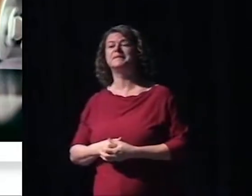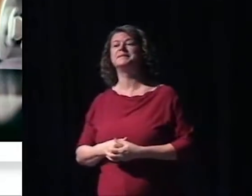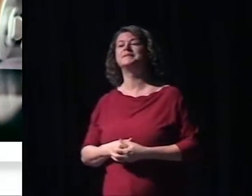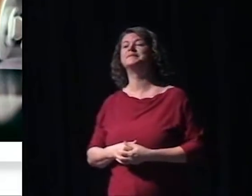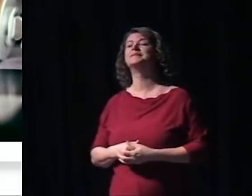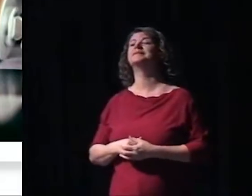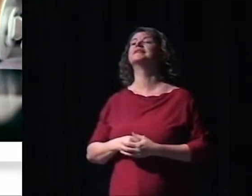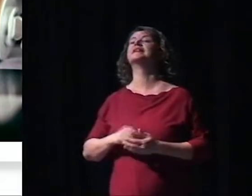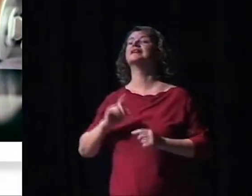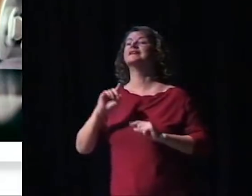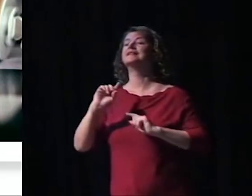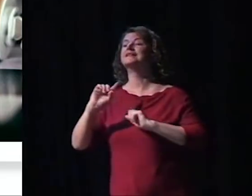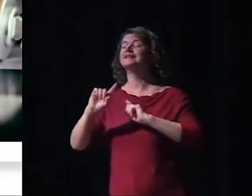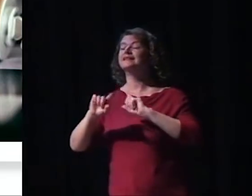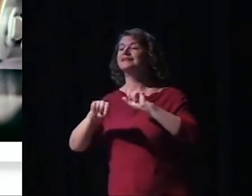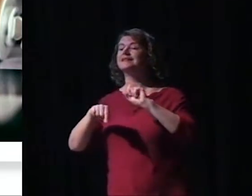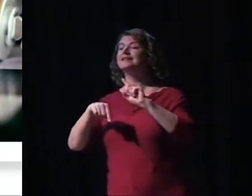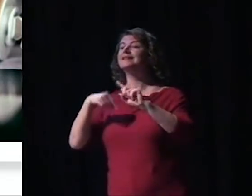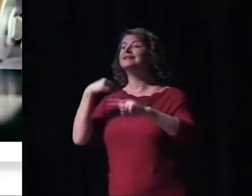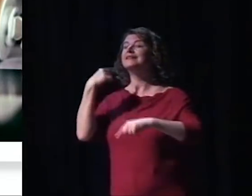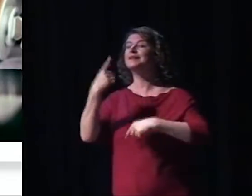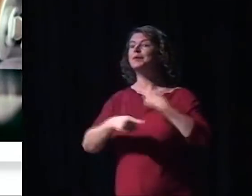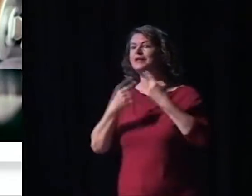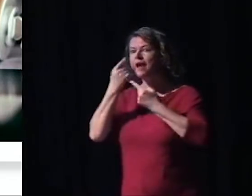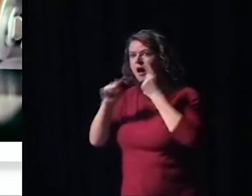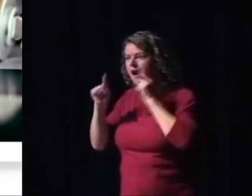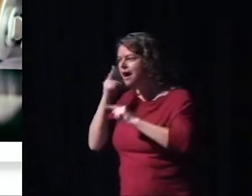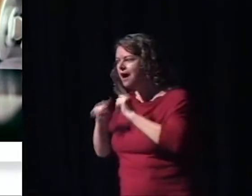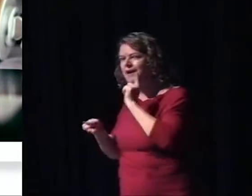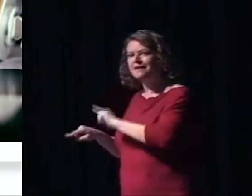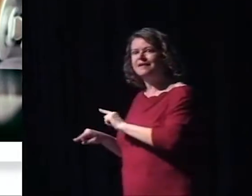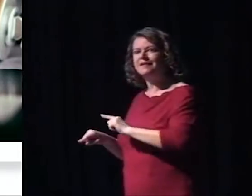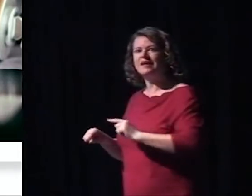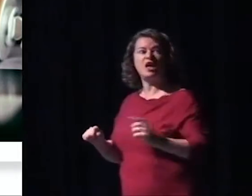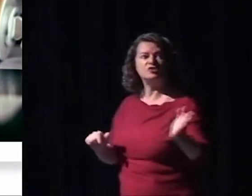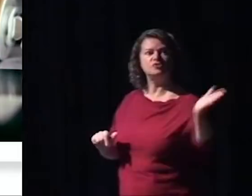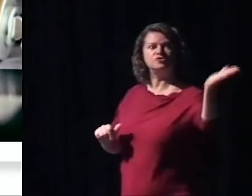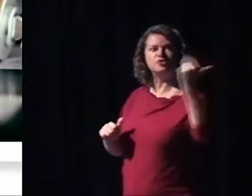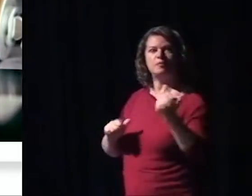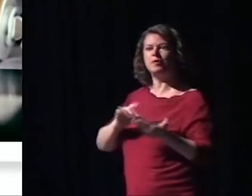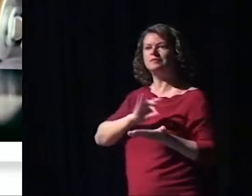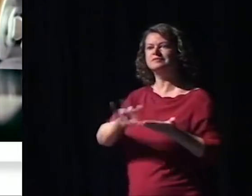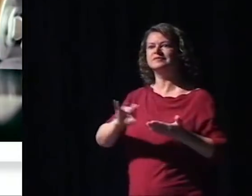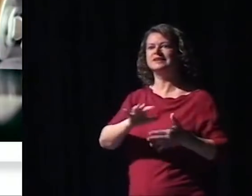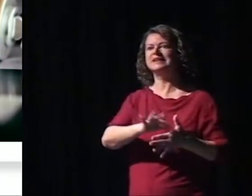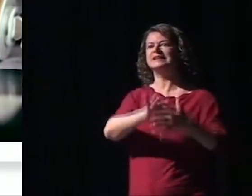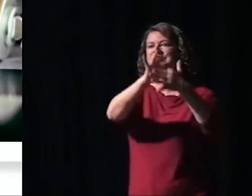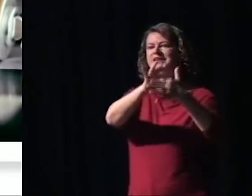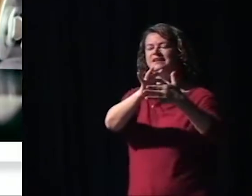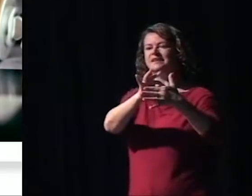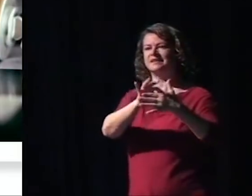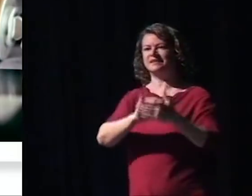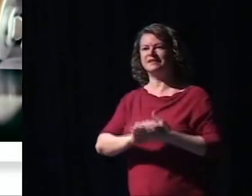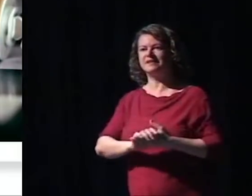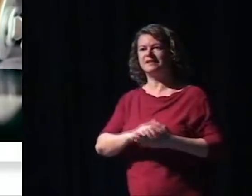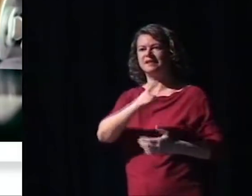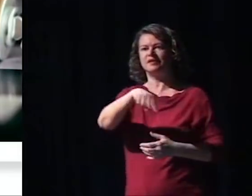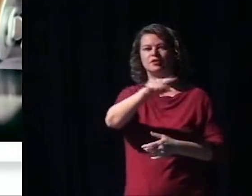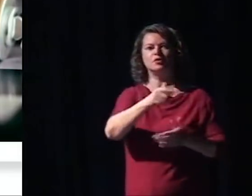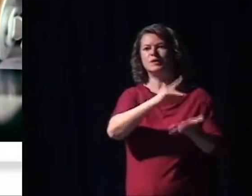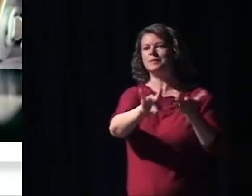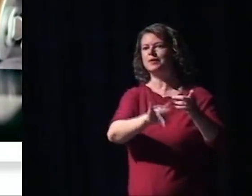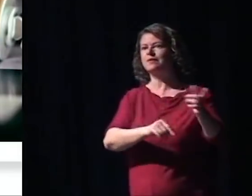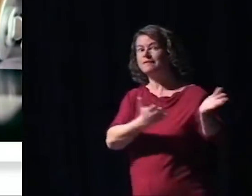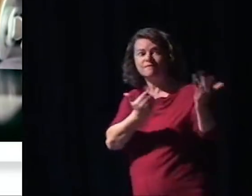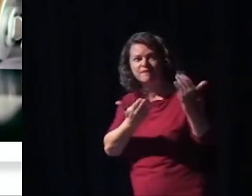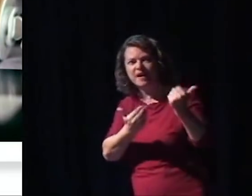seu segredo, enviou essa mensagem aos líderes filisteus: subam mais esta vez, pois ele me contou todo o segredo.